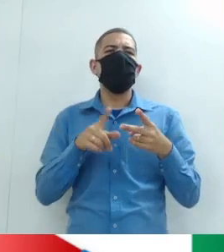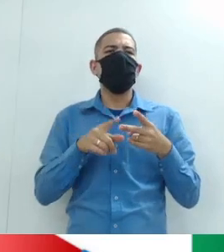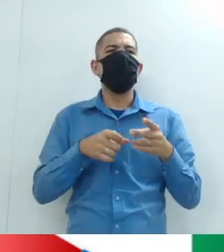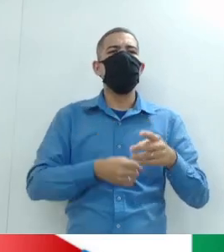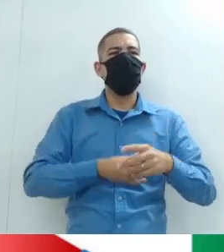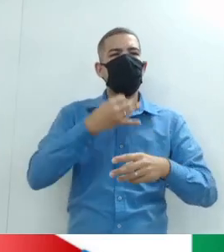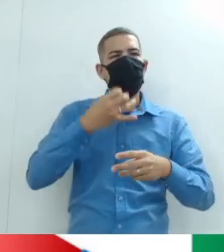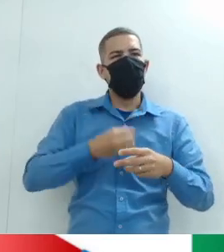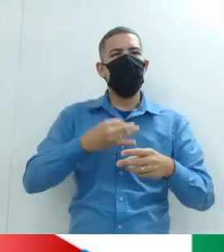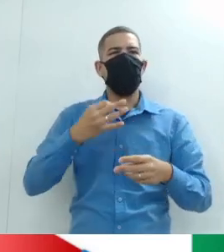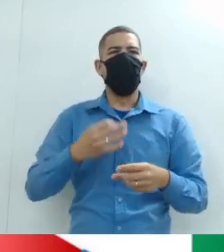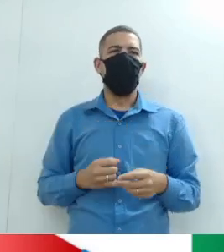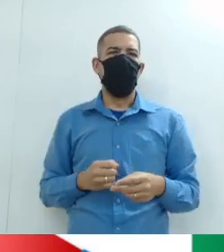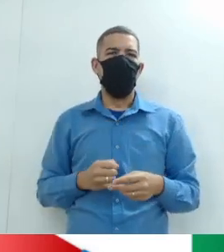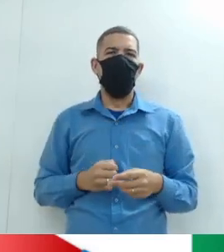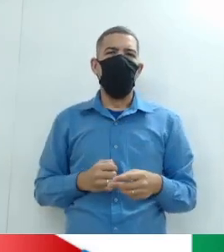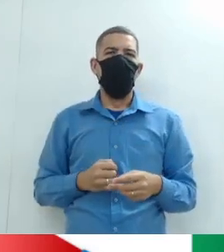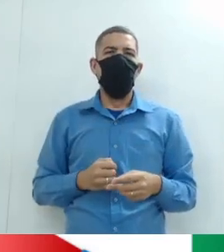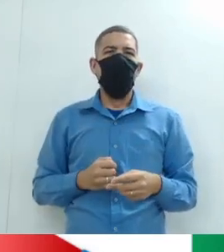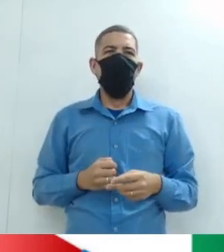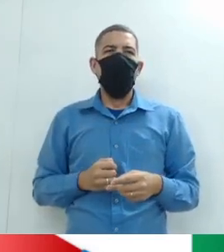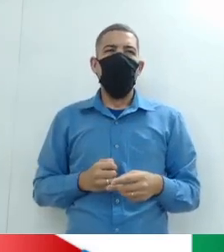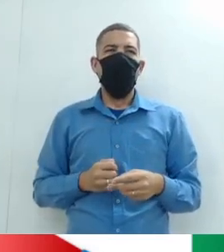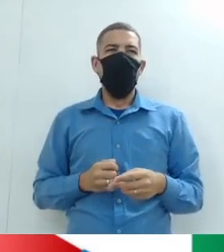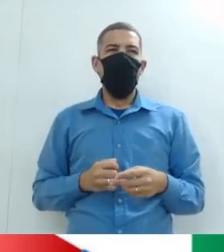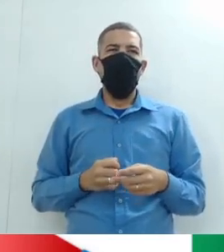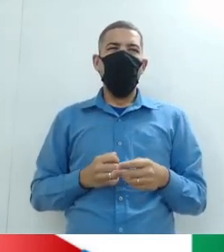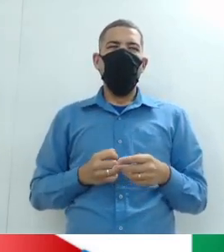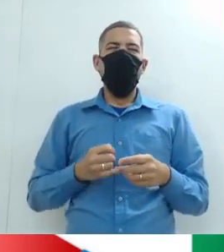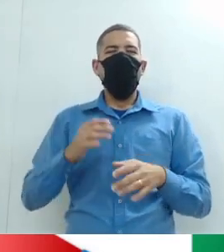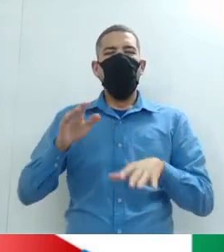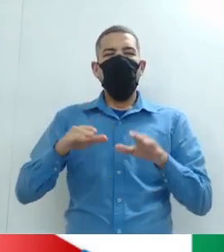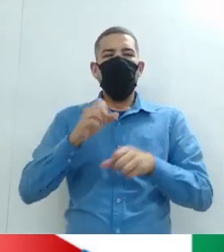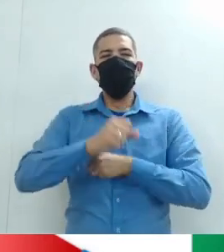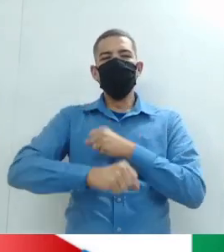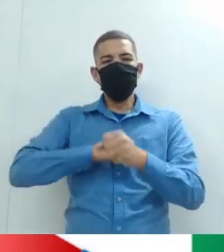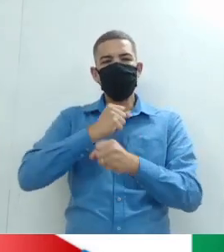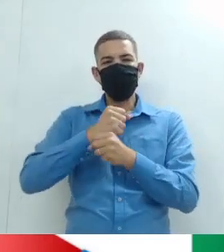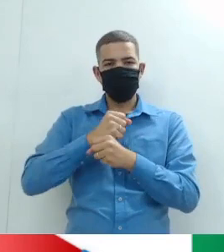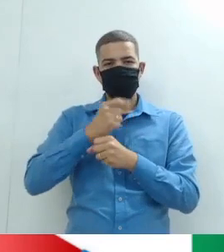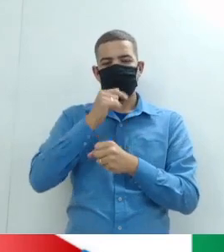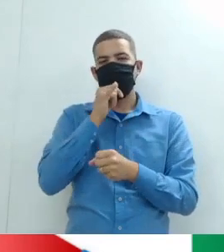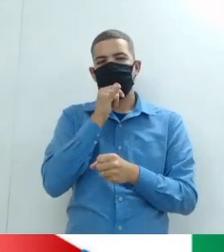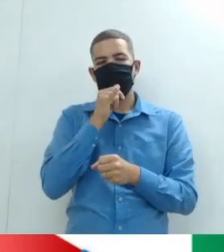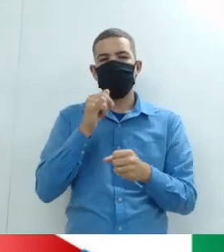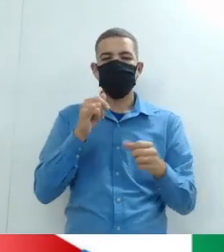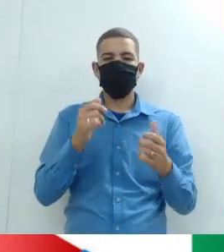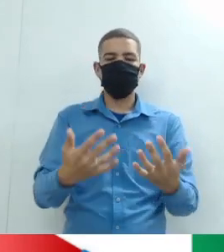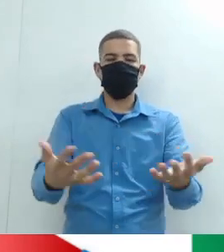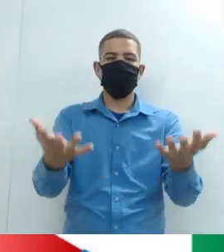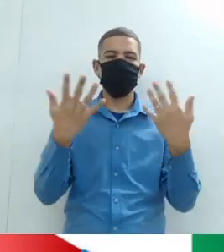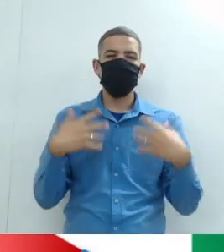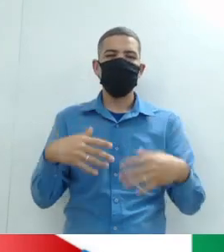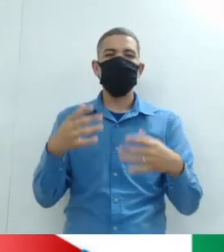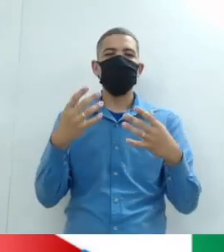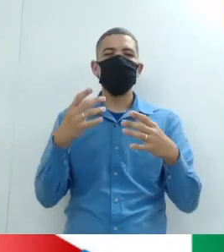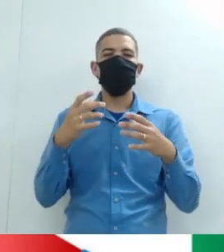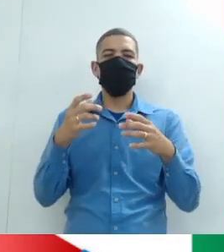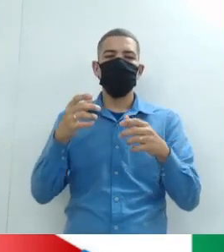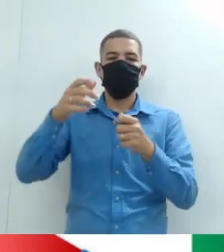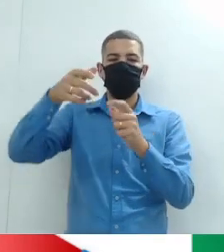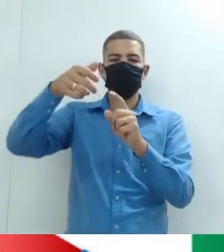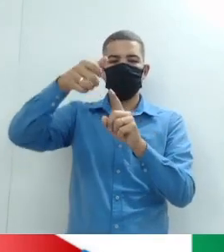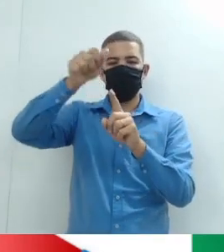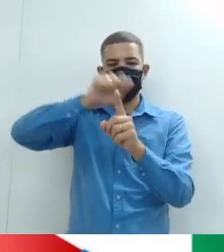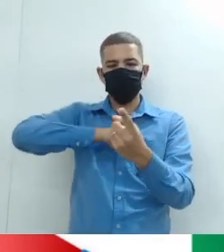Então, na grande maioria das vezes isso era anual. Bom, plantação de milho, batata e